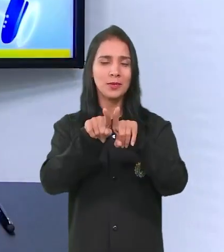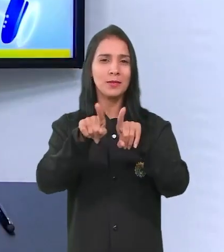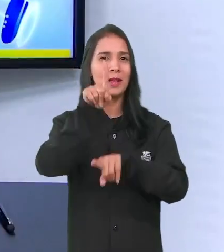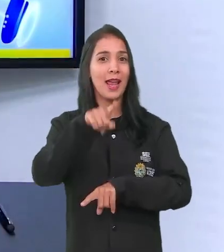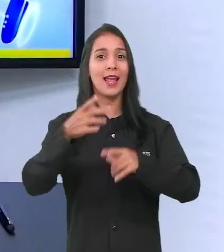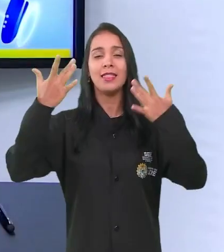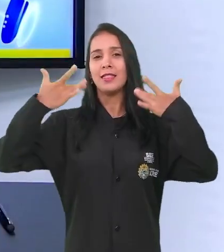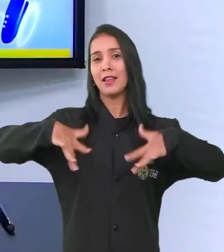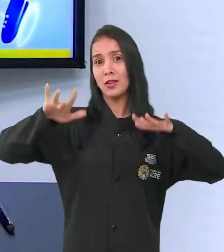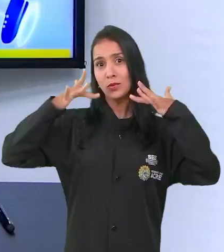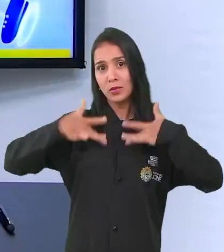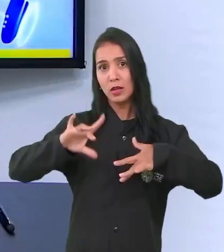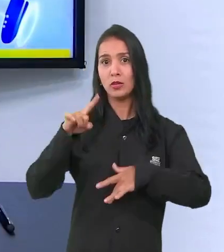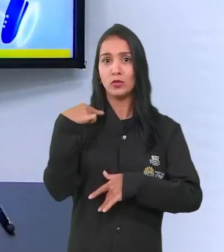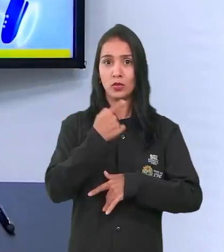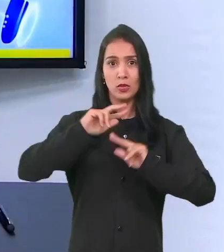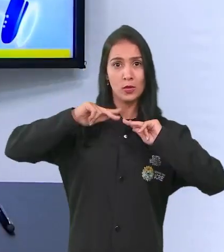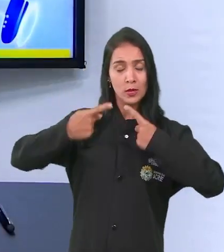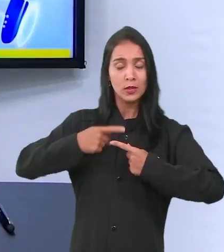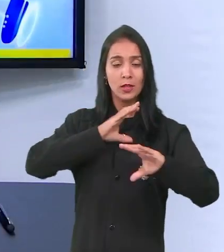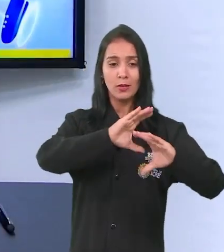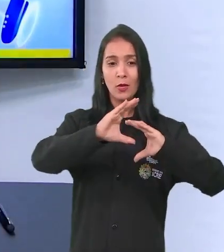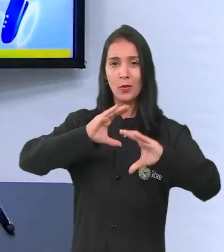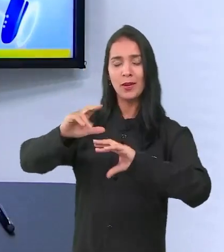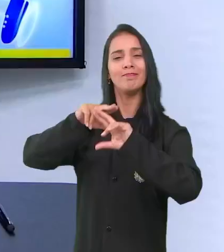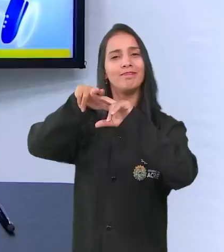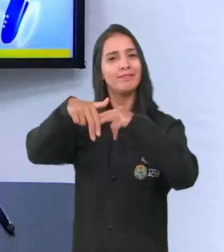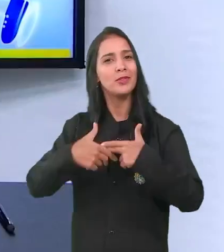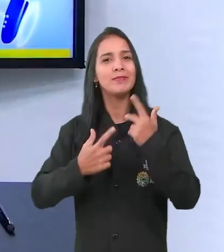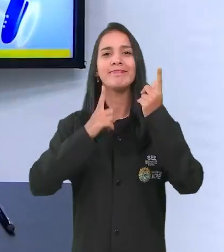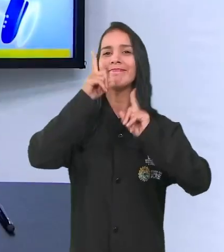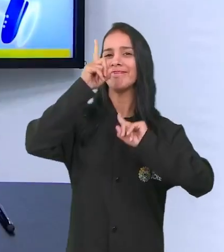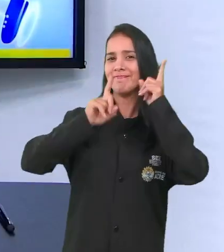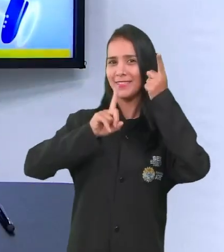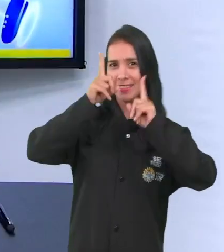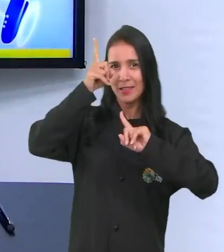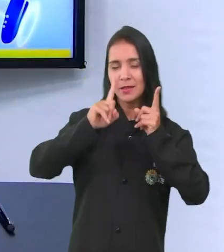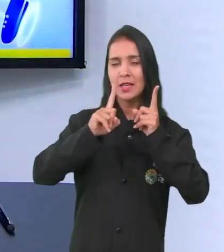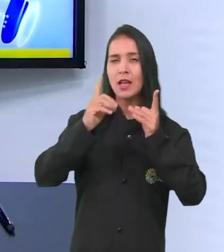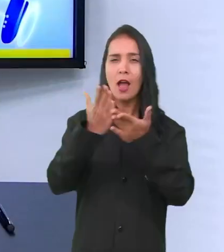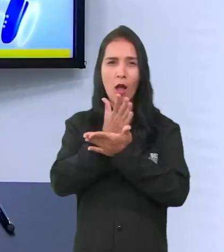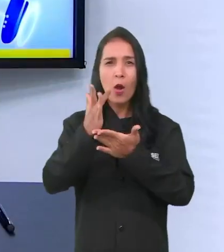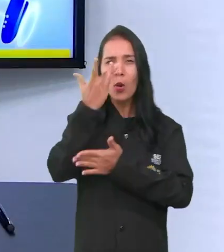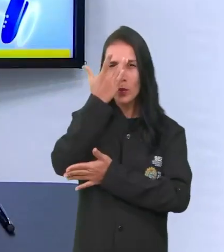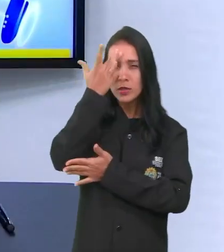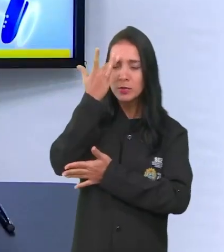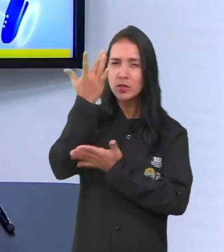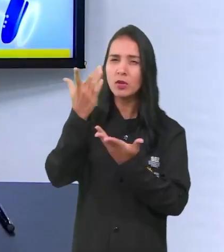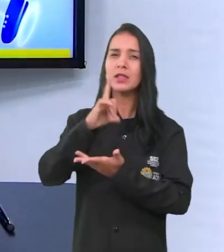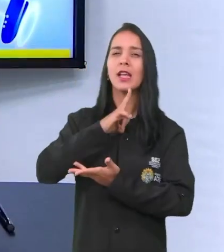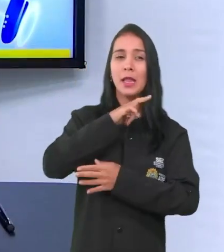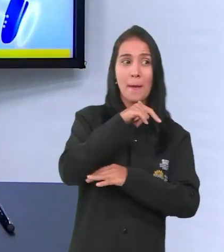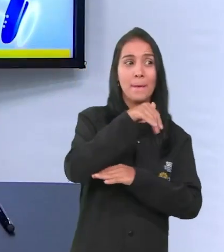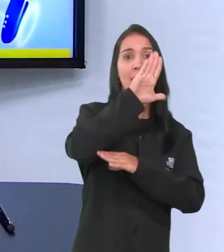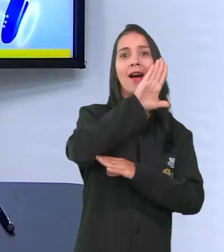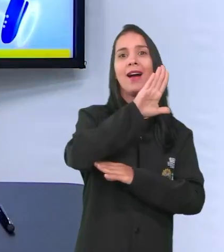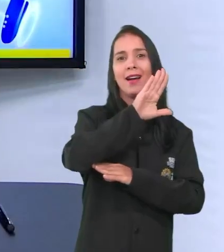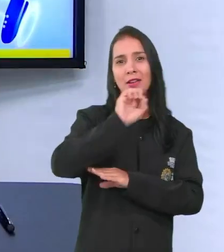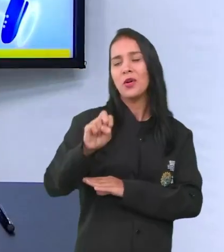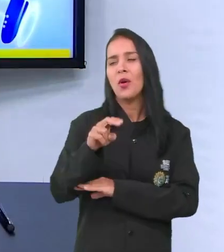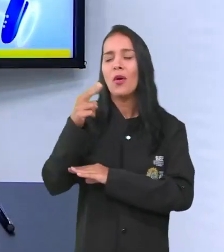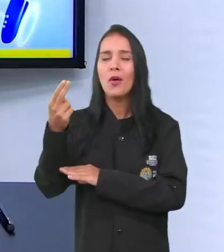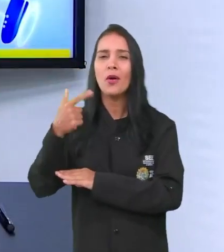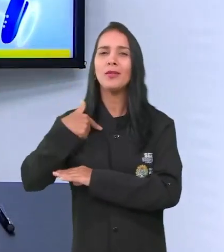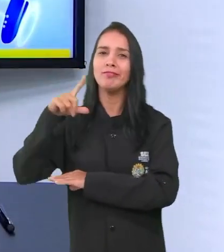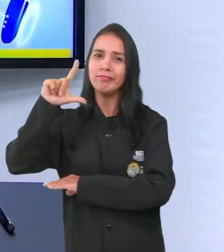naturalmente na humanidade. É por isso que as nossas expressões, algumas pessoas têm mais expressões,